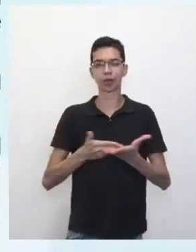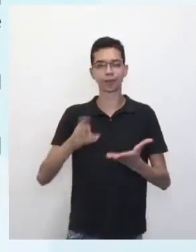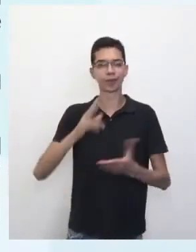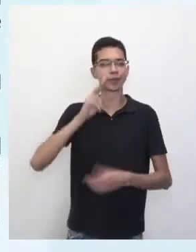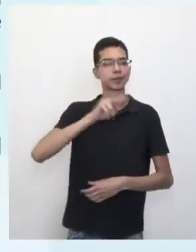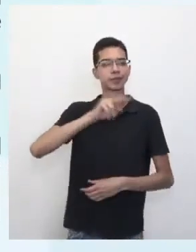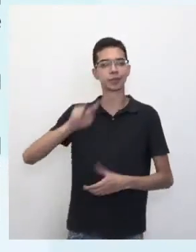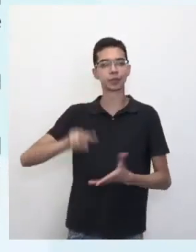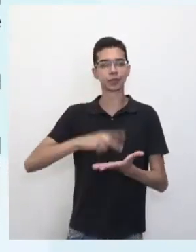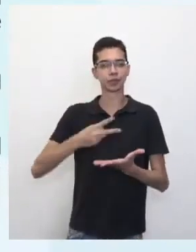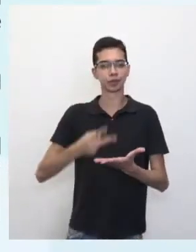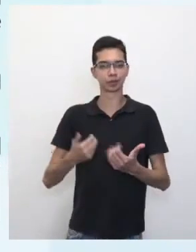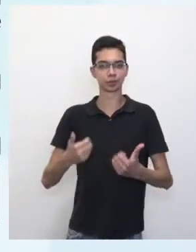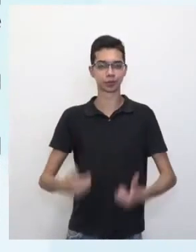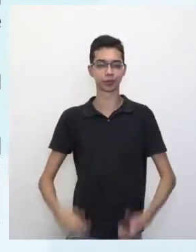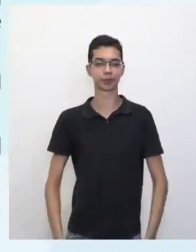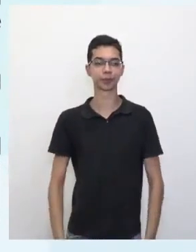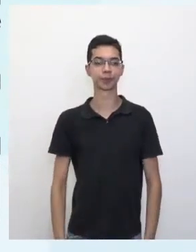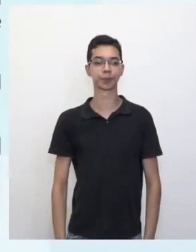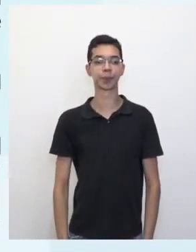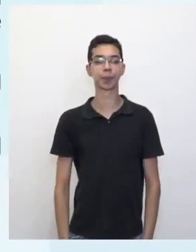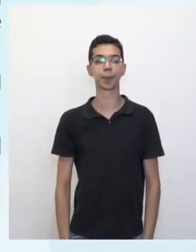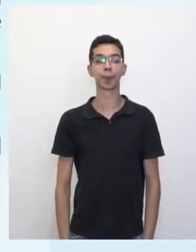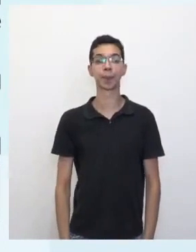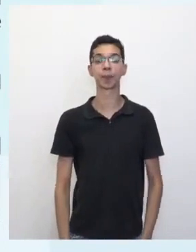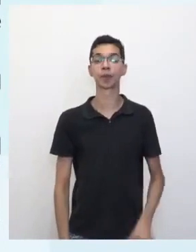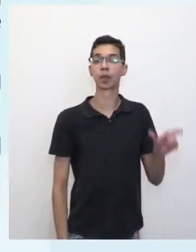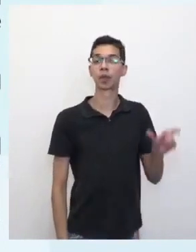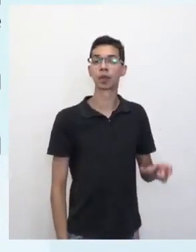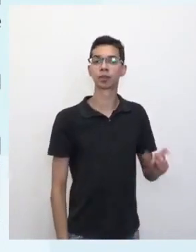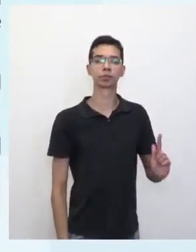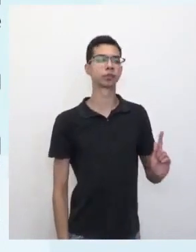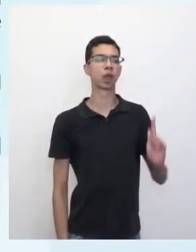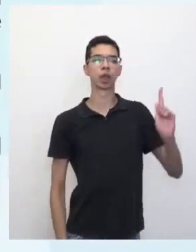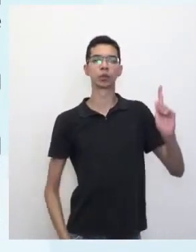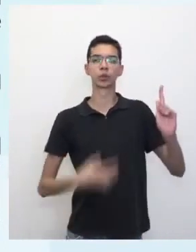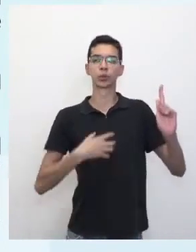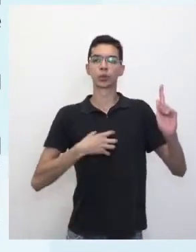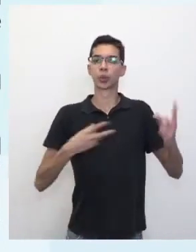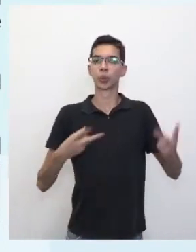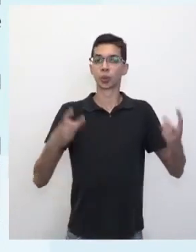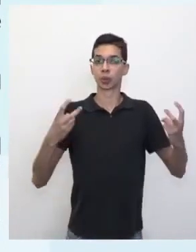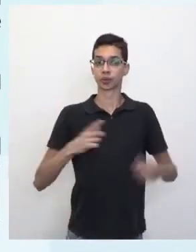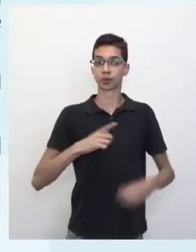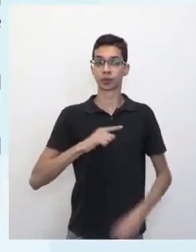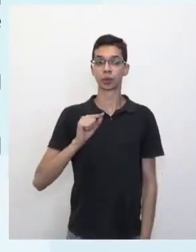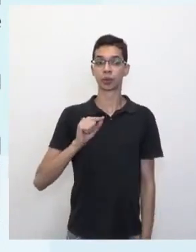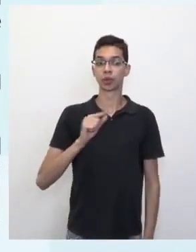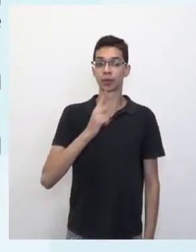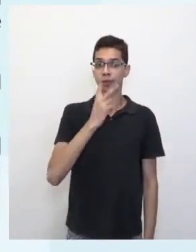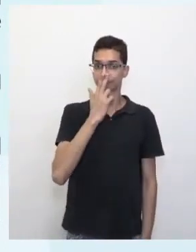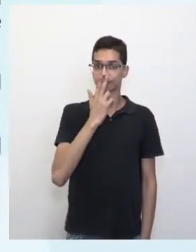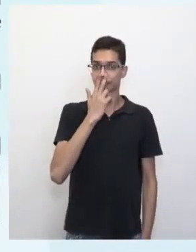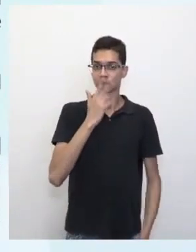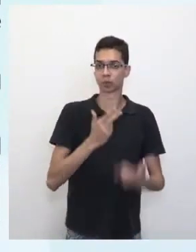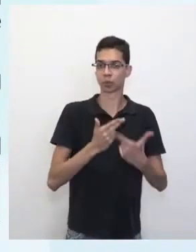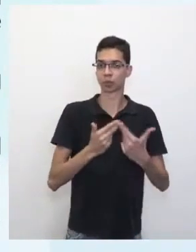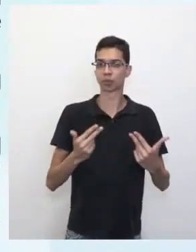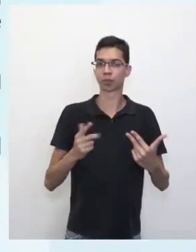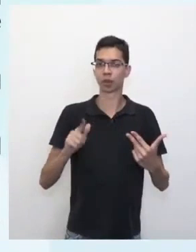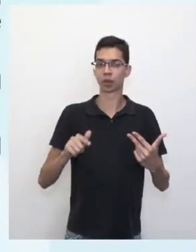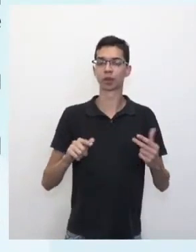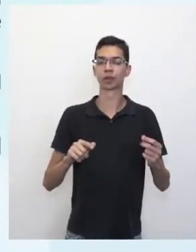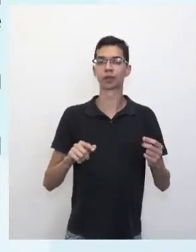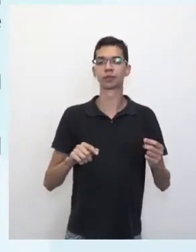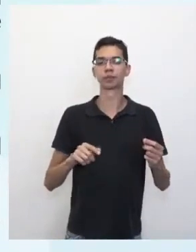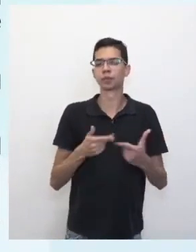when it came beside him. Ele sentiu que era alto e imponente quando veio do lado dele. Aquilo veio do lado dele. And